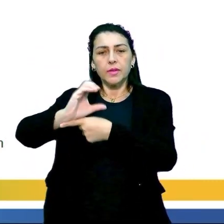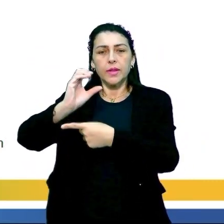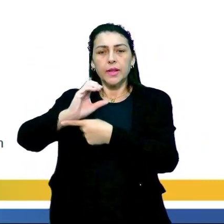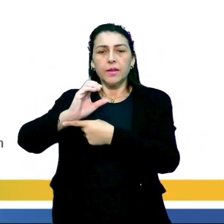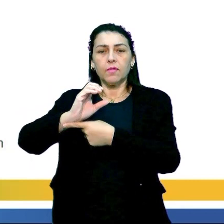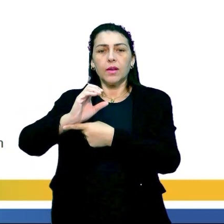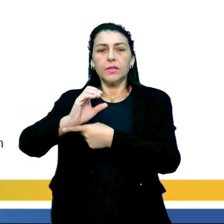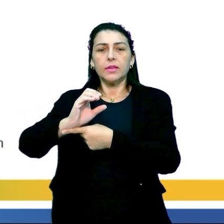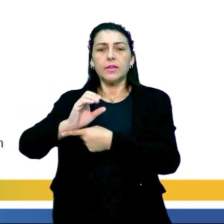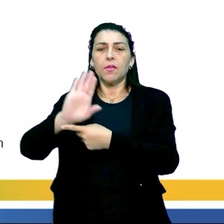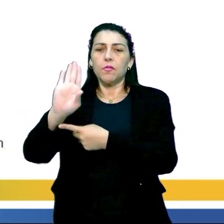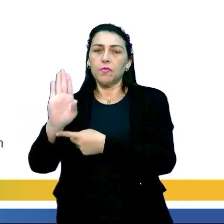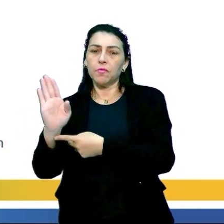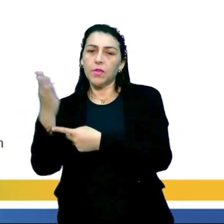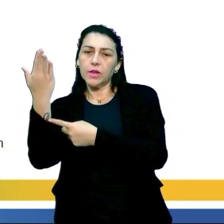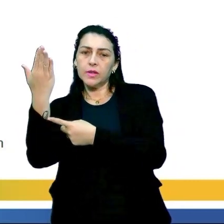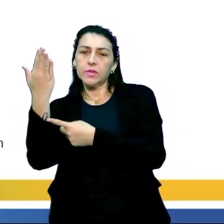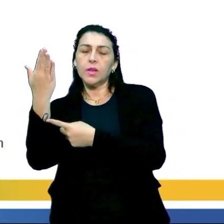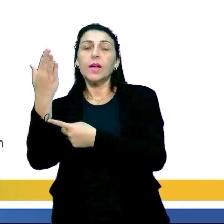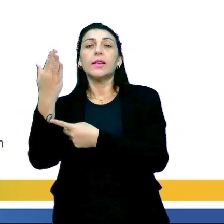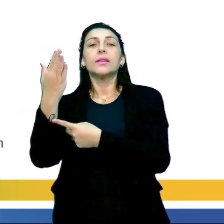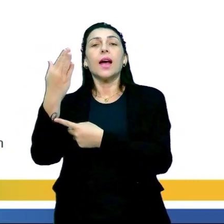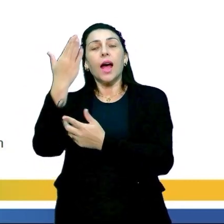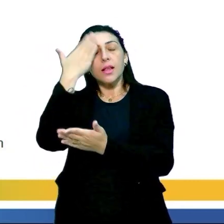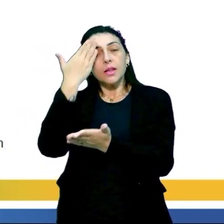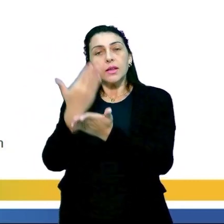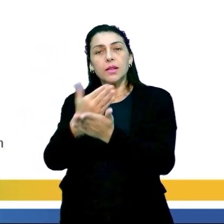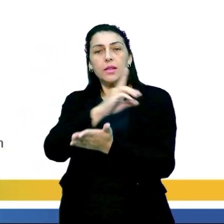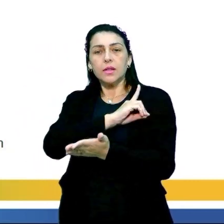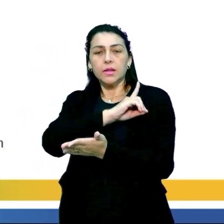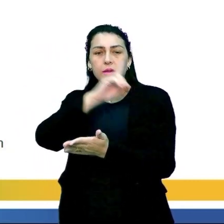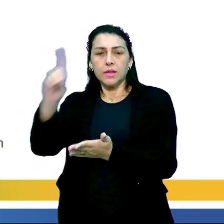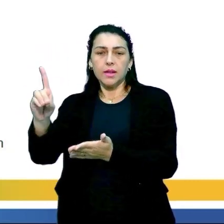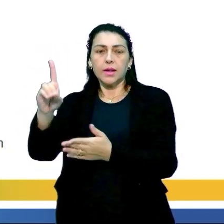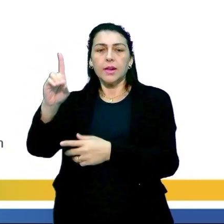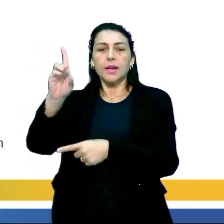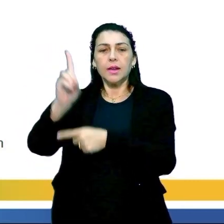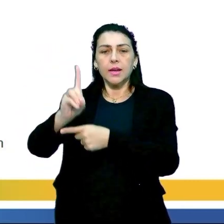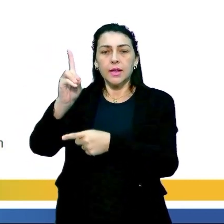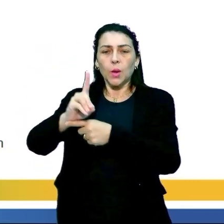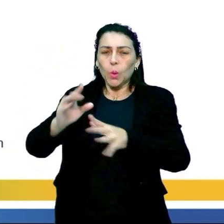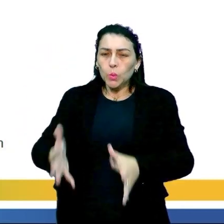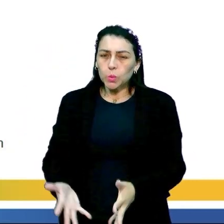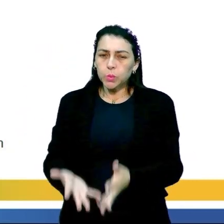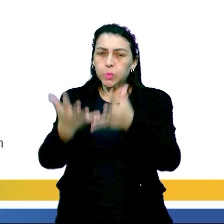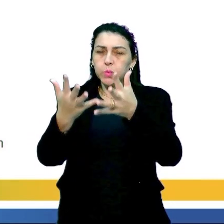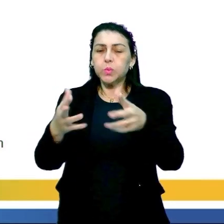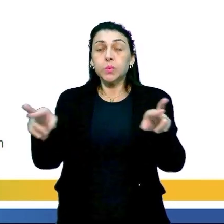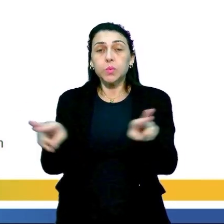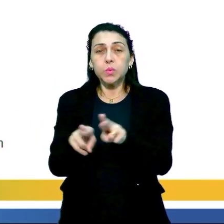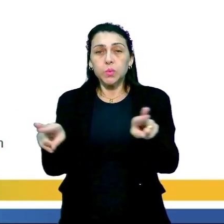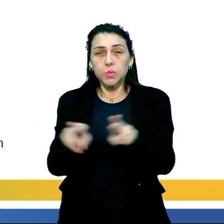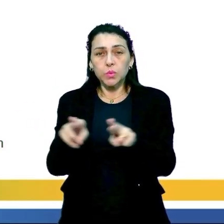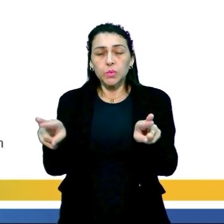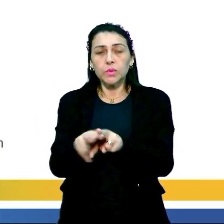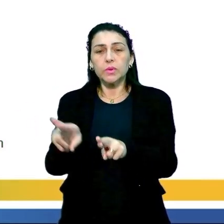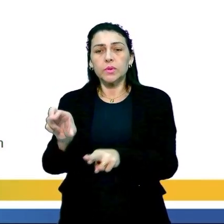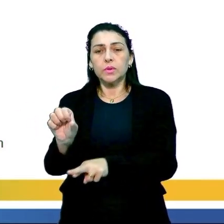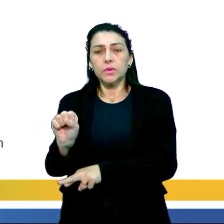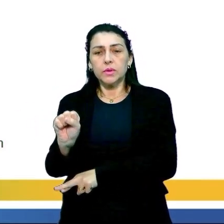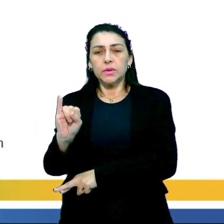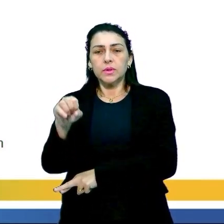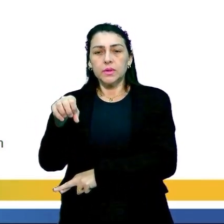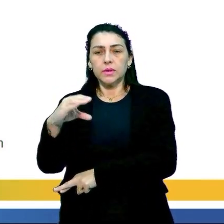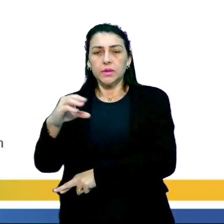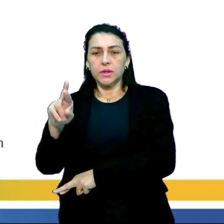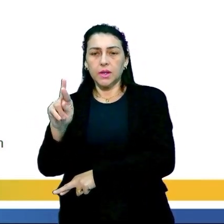Letra C, falseiam os dogmas religiosos. E letra D, estimulam os rituais sincréticos.